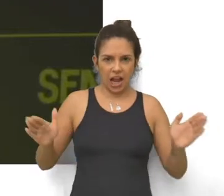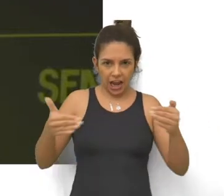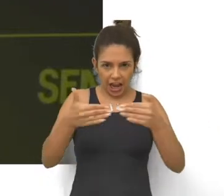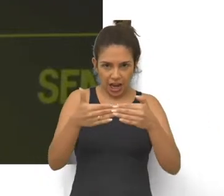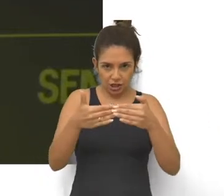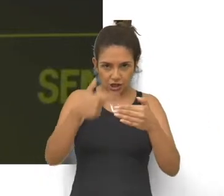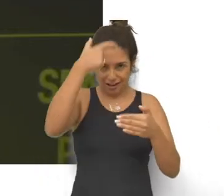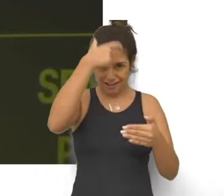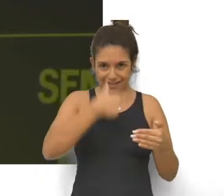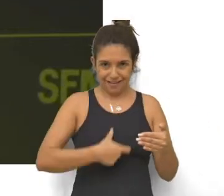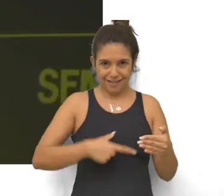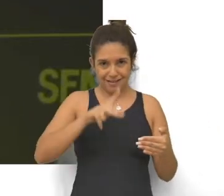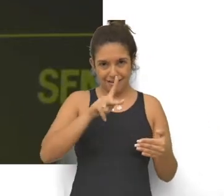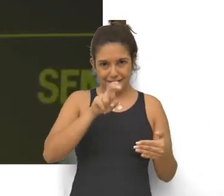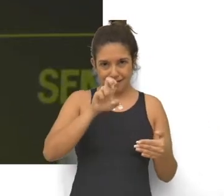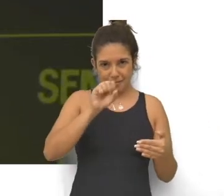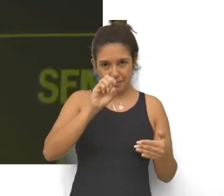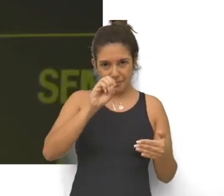classificado como